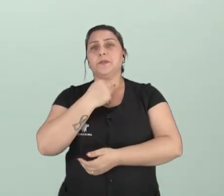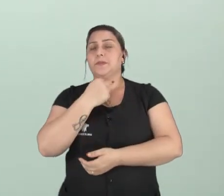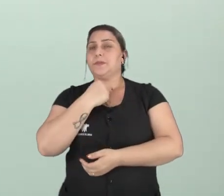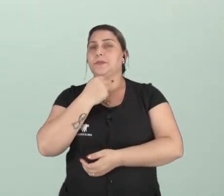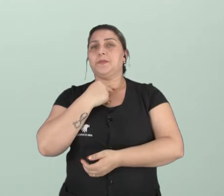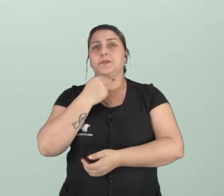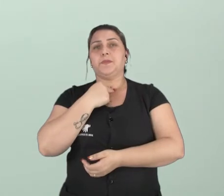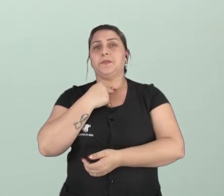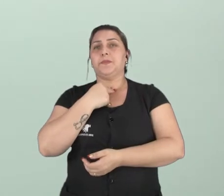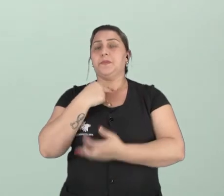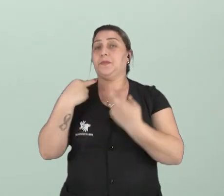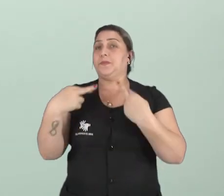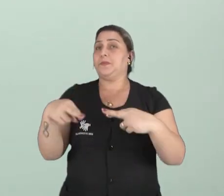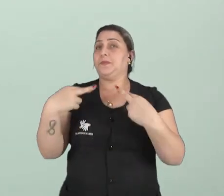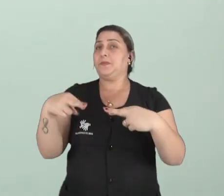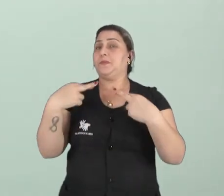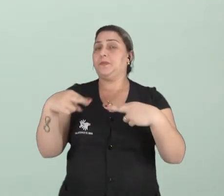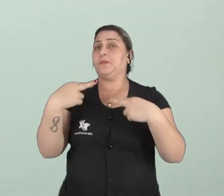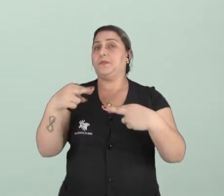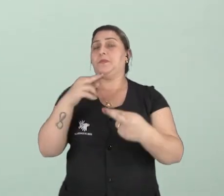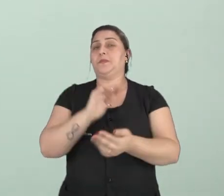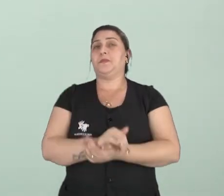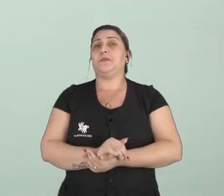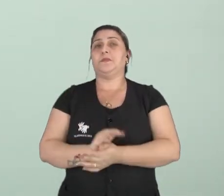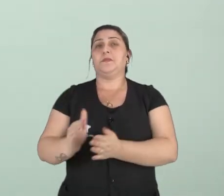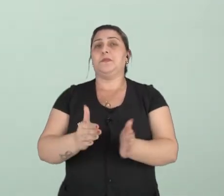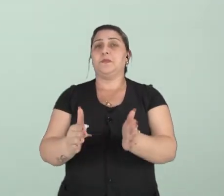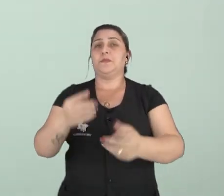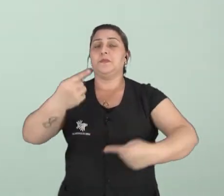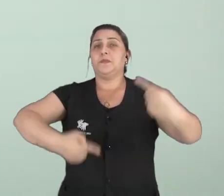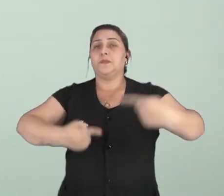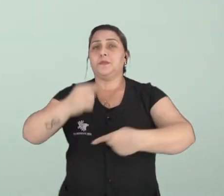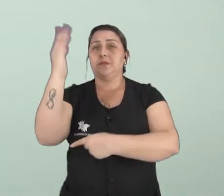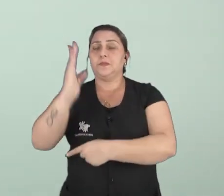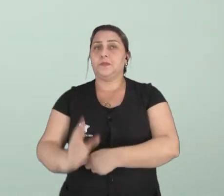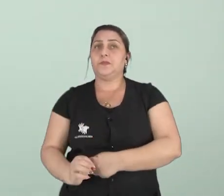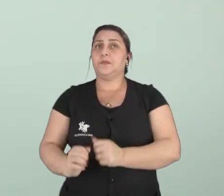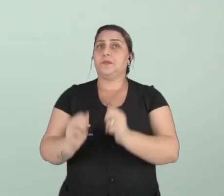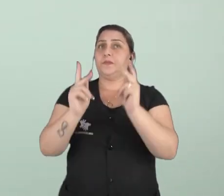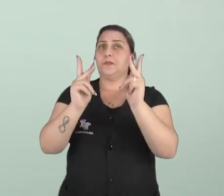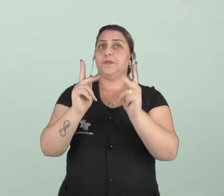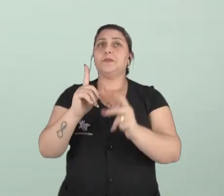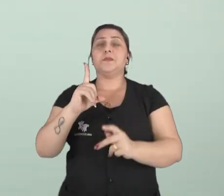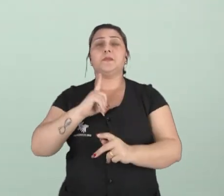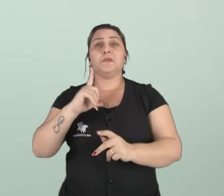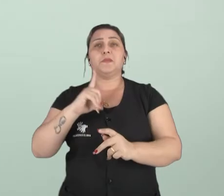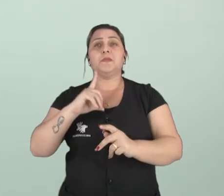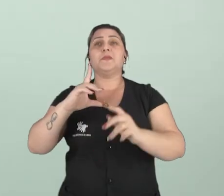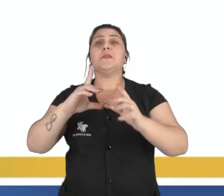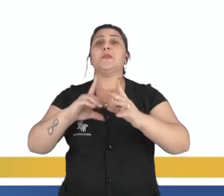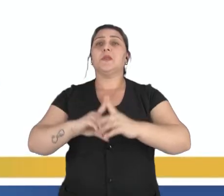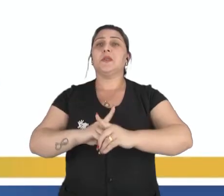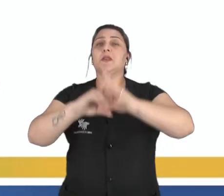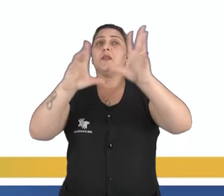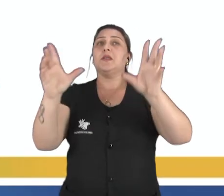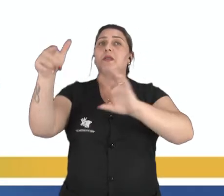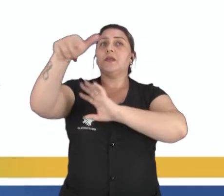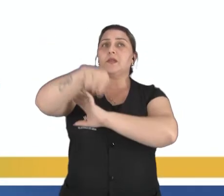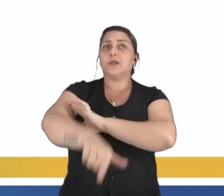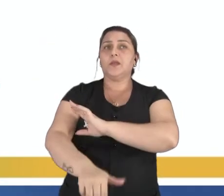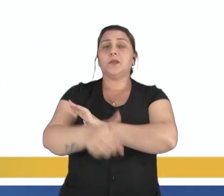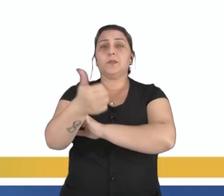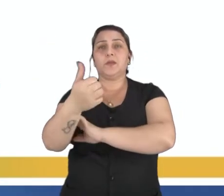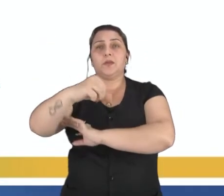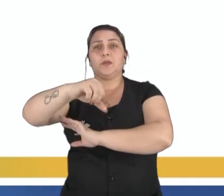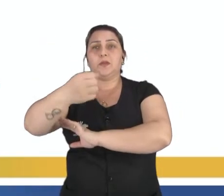podia questionar tanto assim os rumos políticos do Brasil, tá? E aí a gente tem um período da